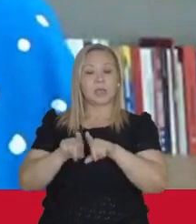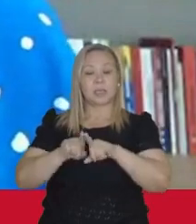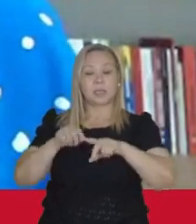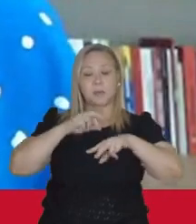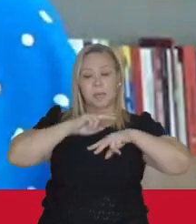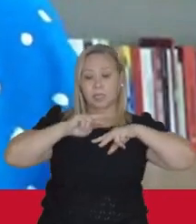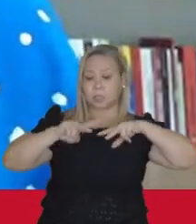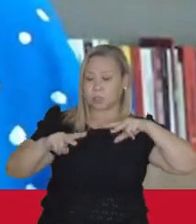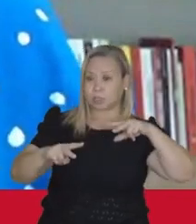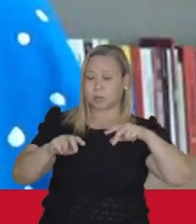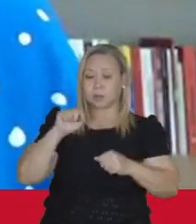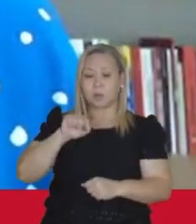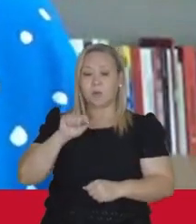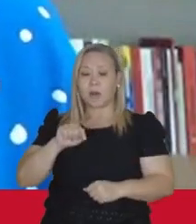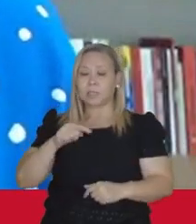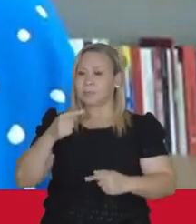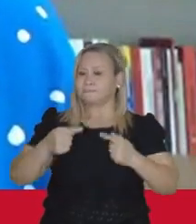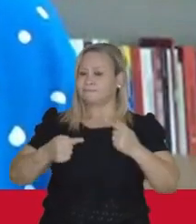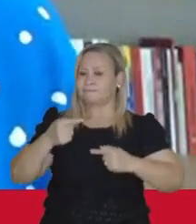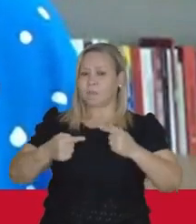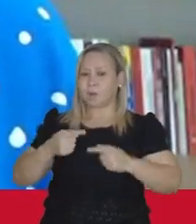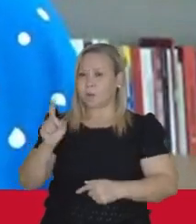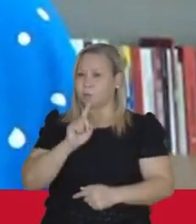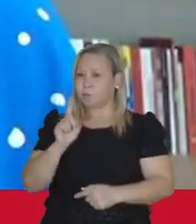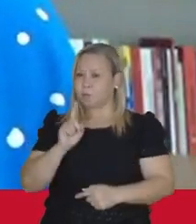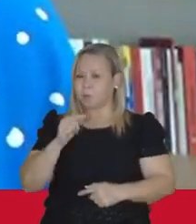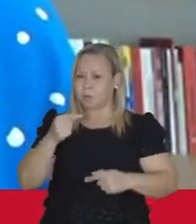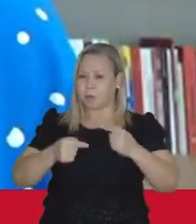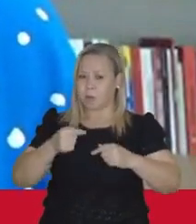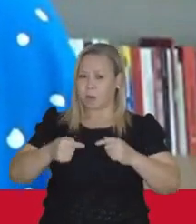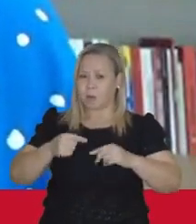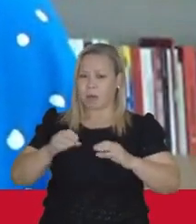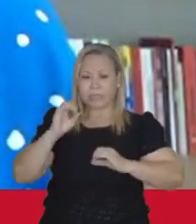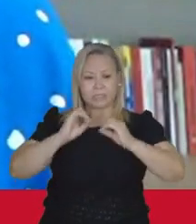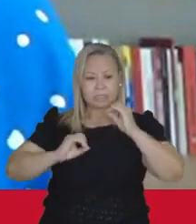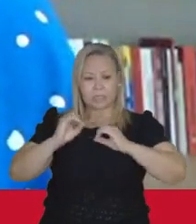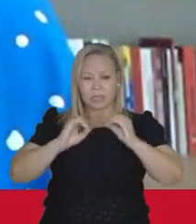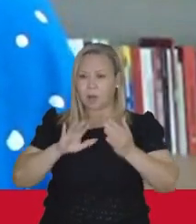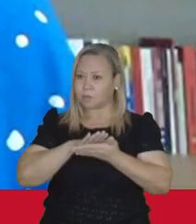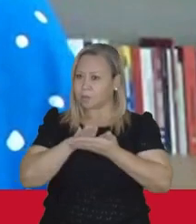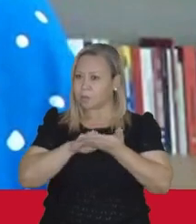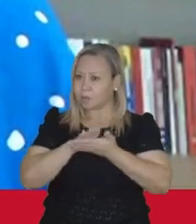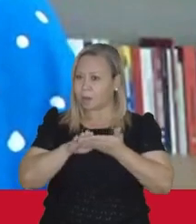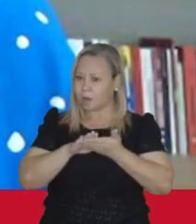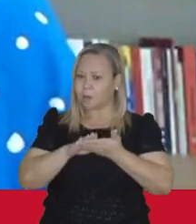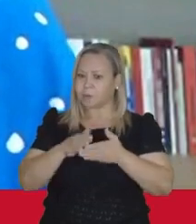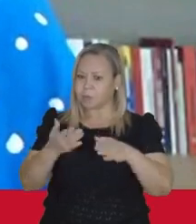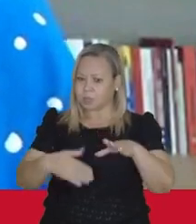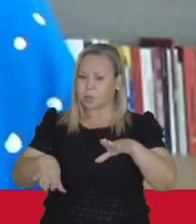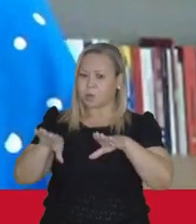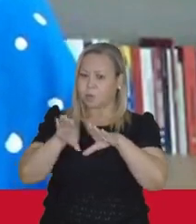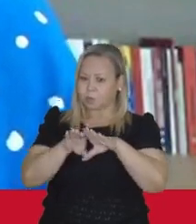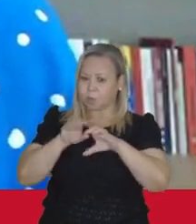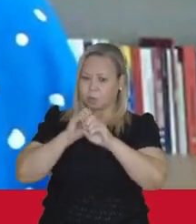que esta não é uma política neutra. A política de inclusão educacional é uma política que